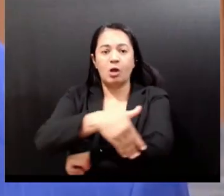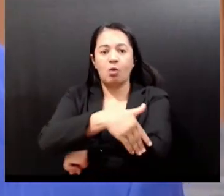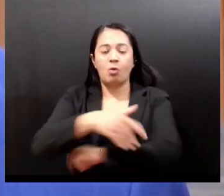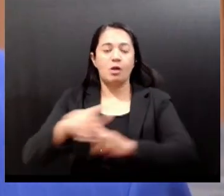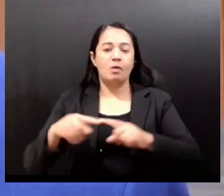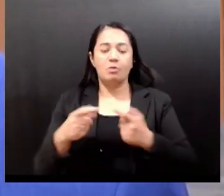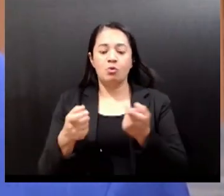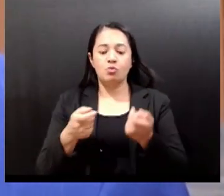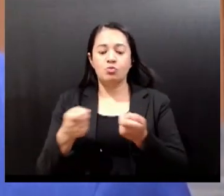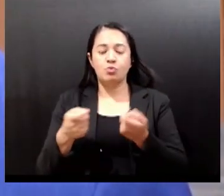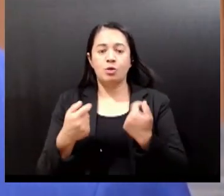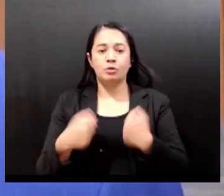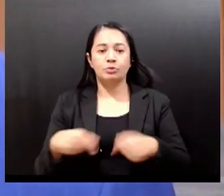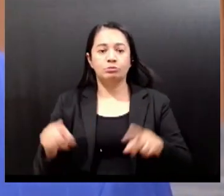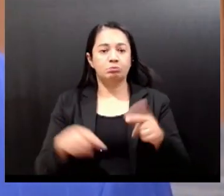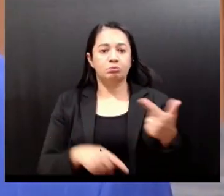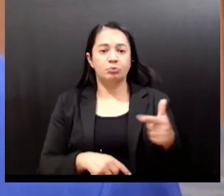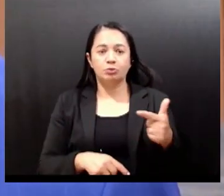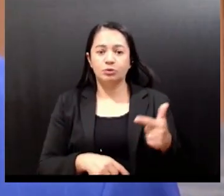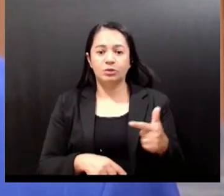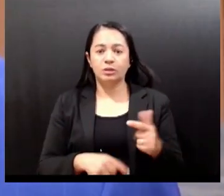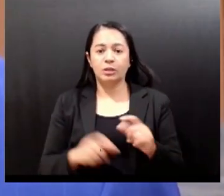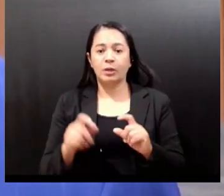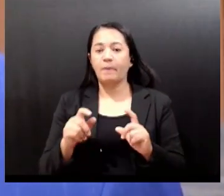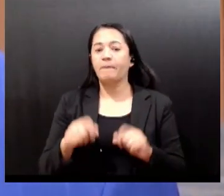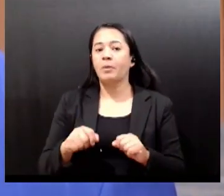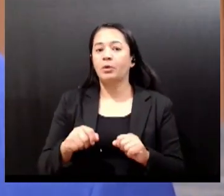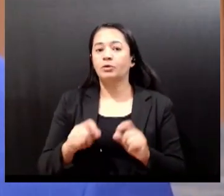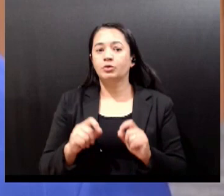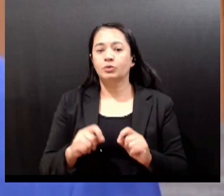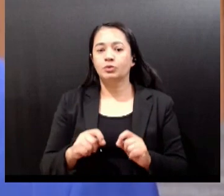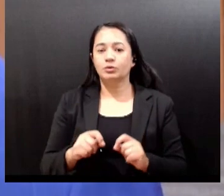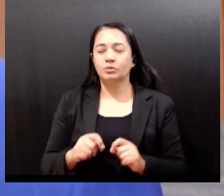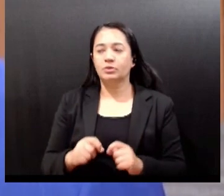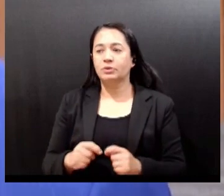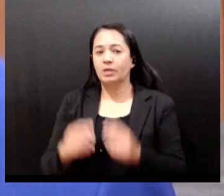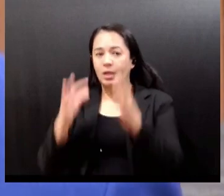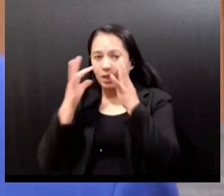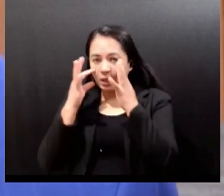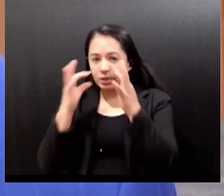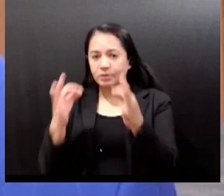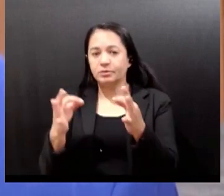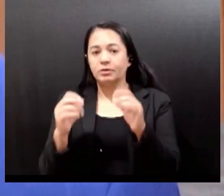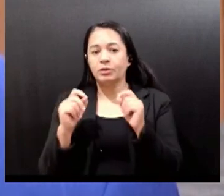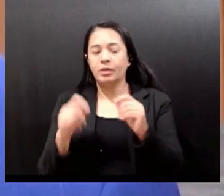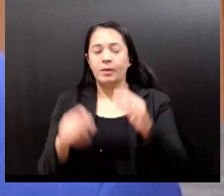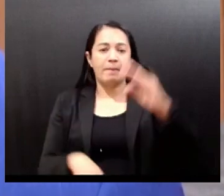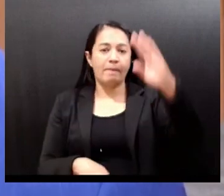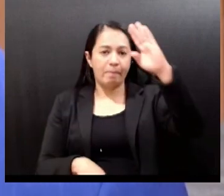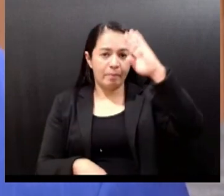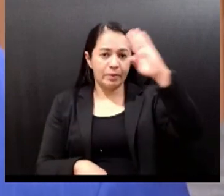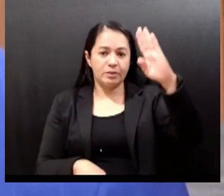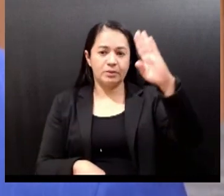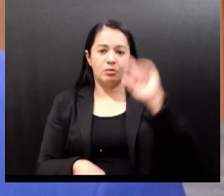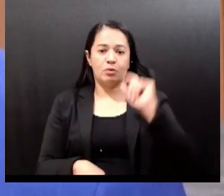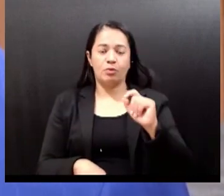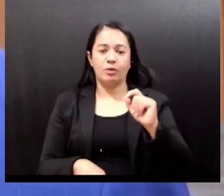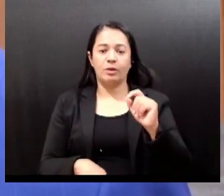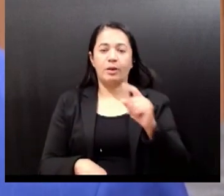necessário. E um controle que possa ser observado e ter, principalmente, né, os pais ali que